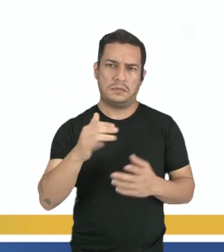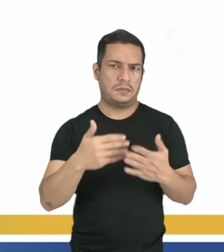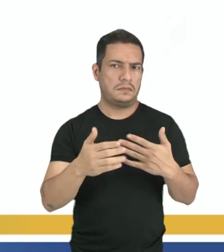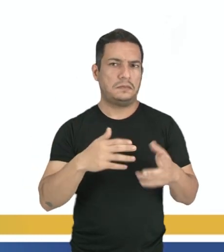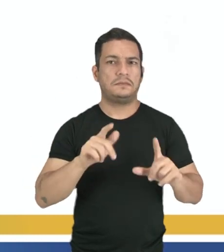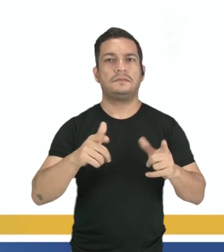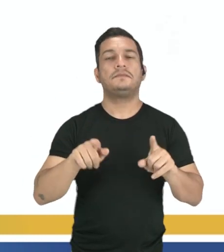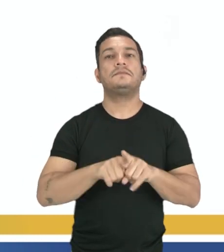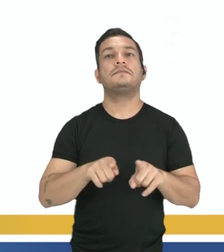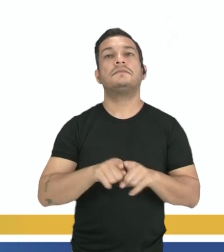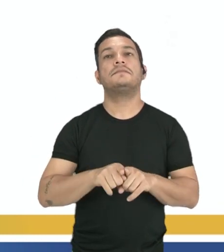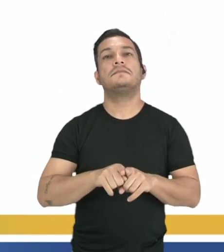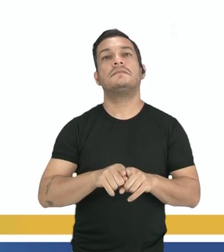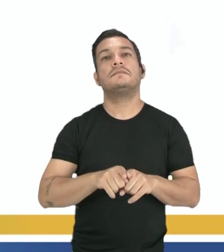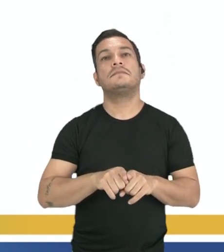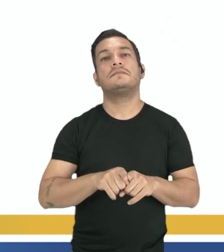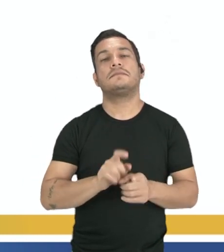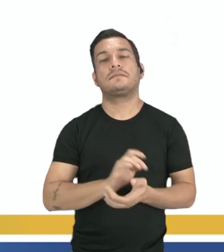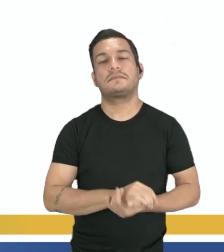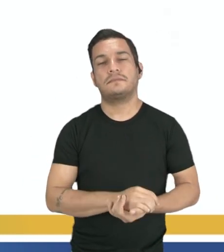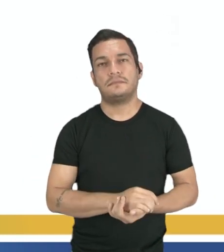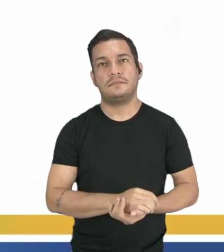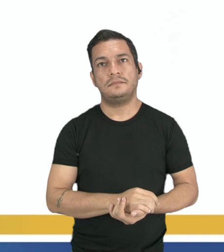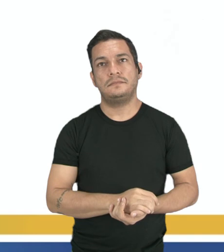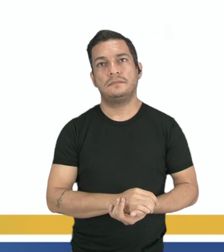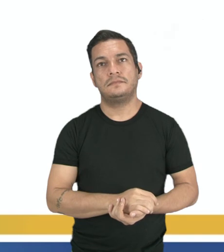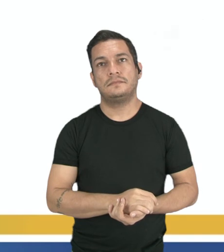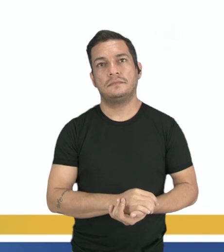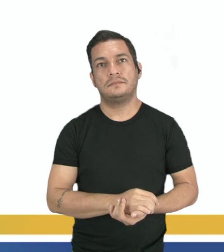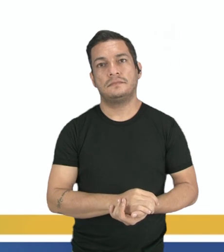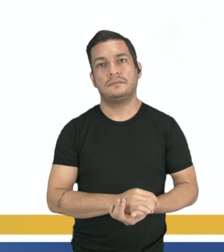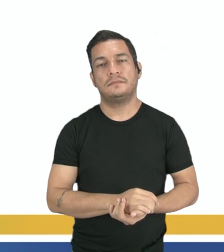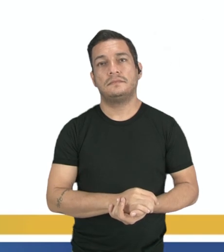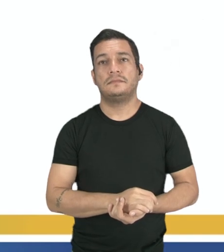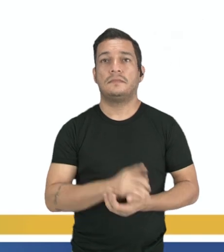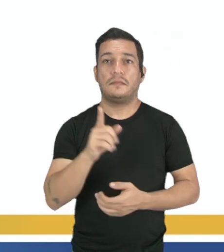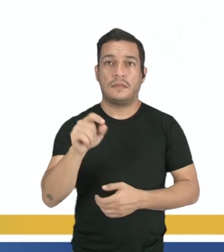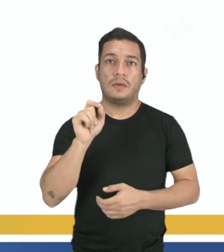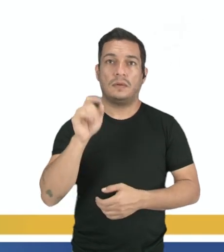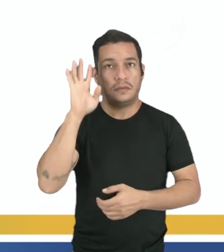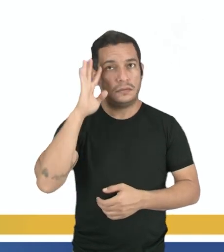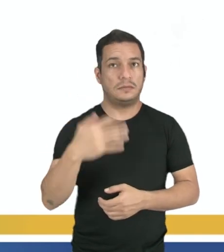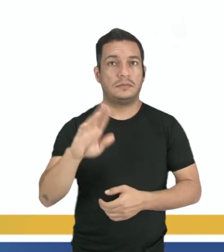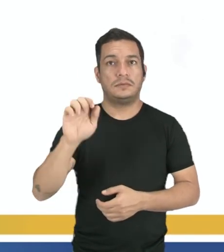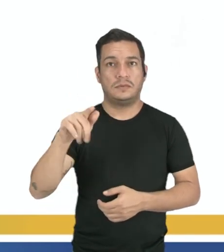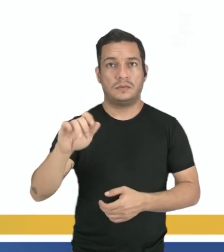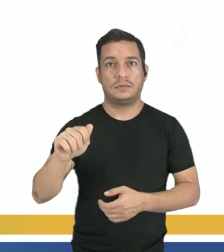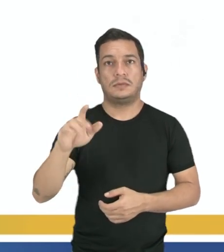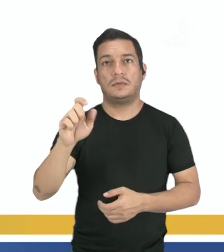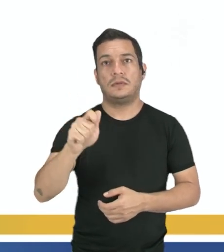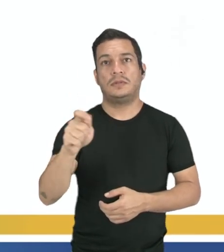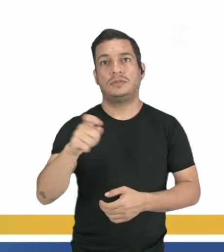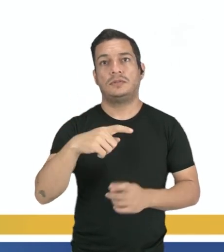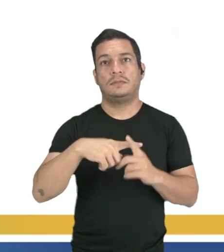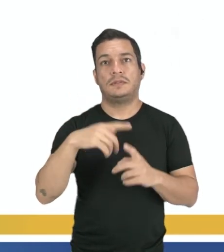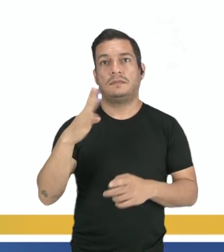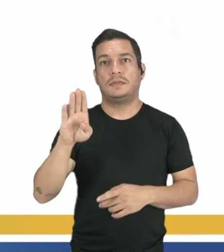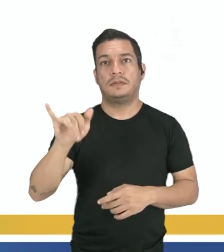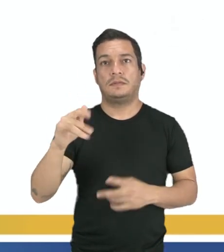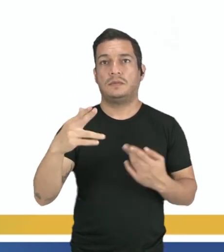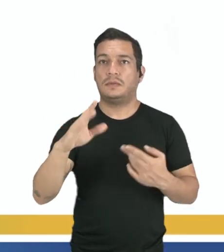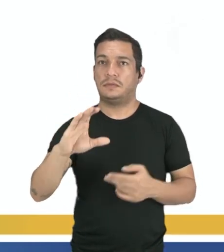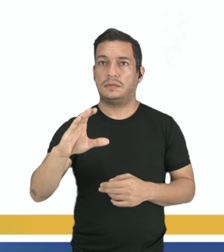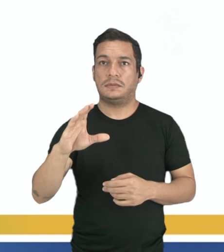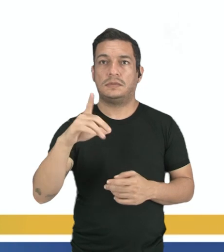y também, ou qualquer outra variável aí que apareça, é a solução de uma equação ax mais by igual a